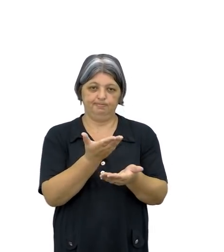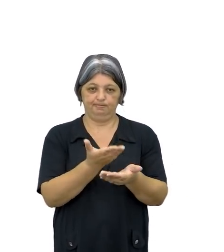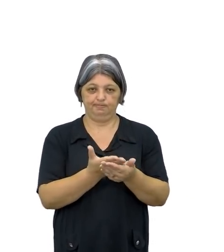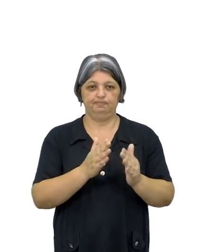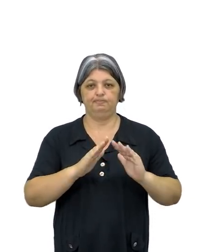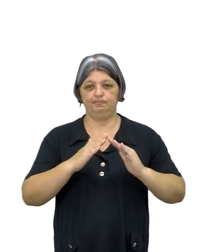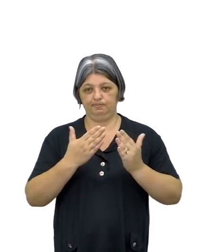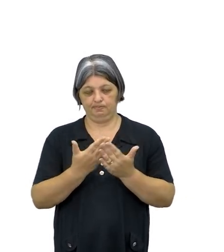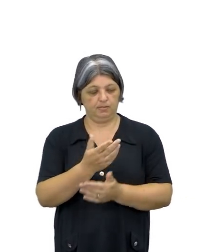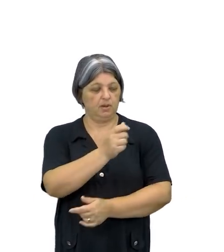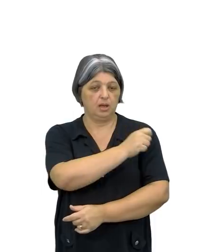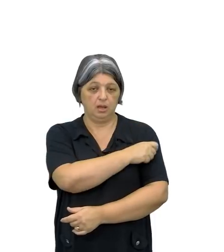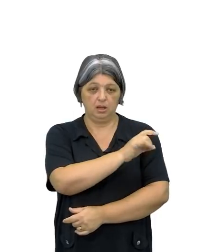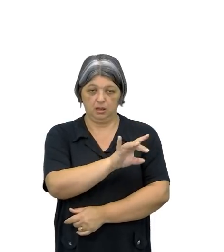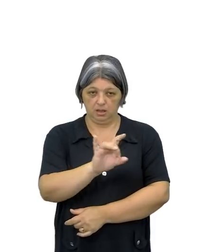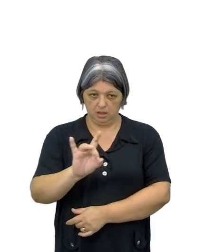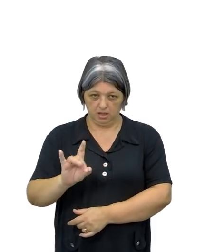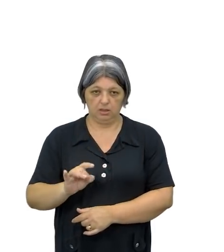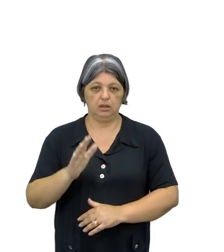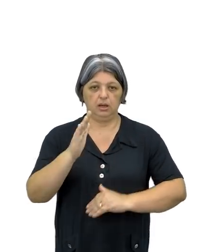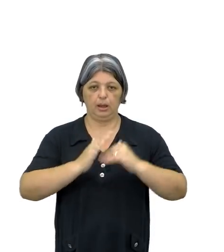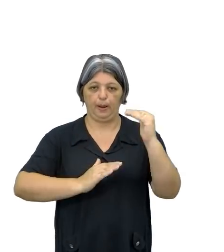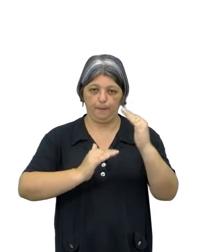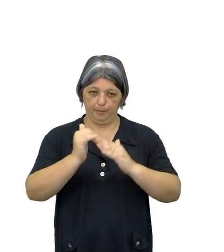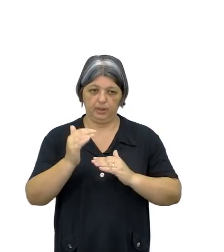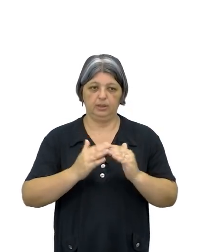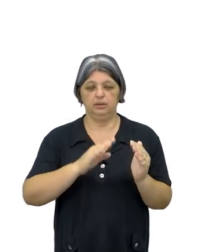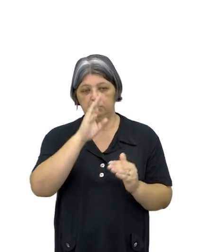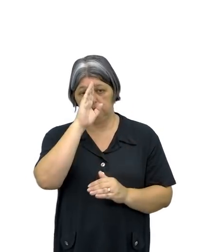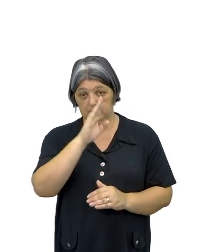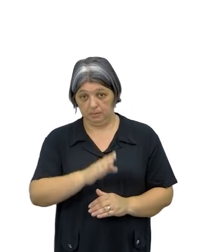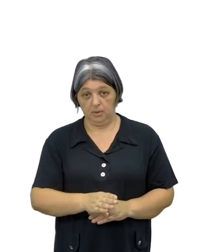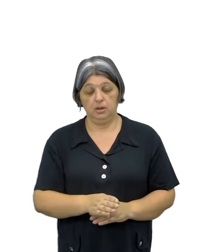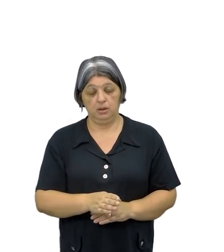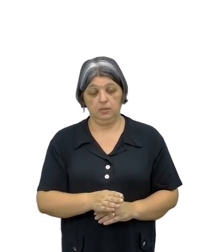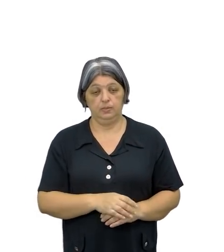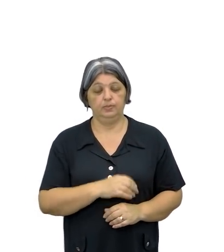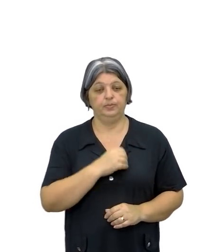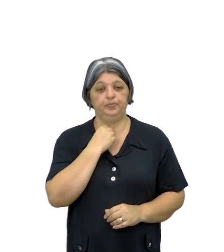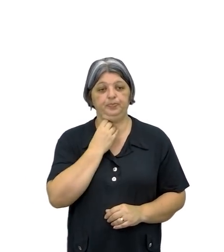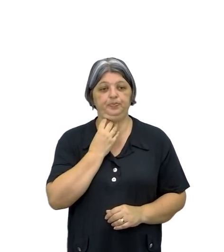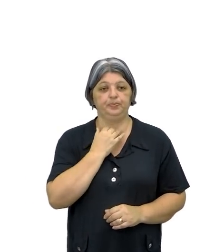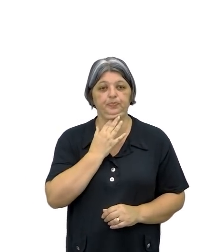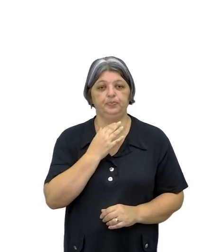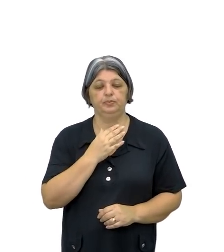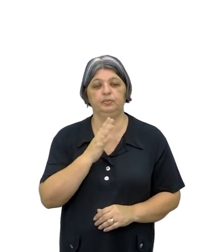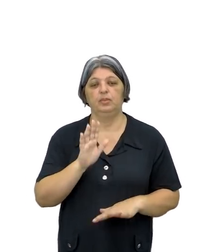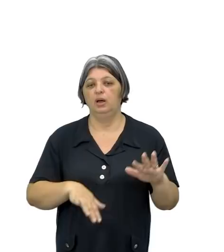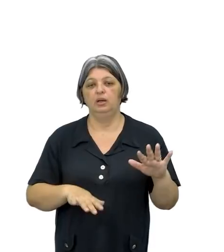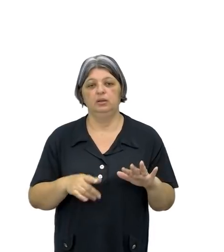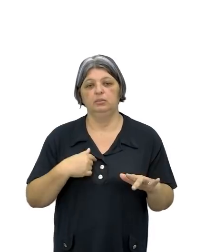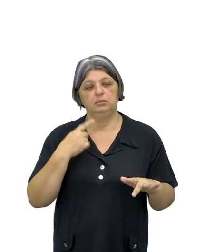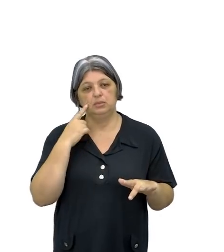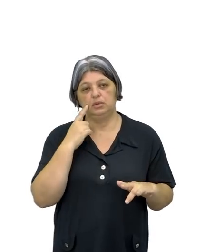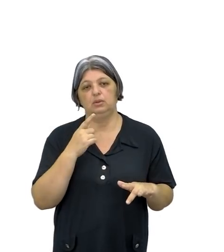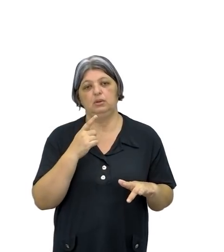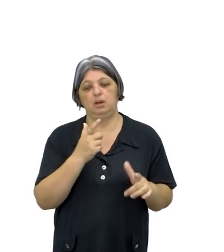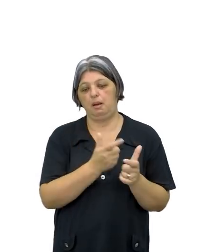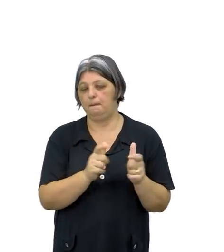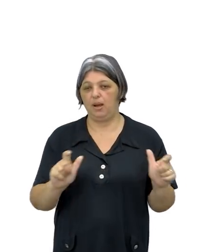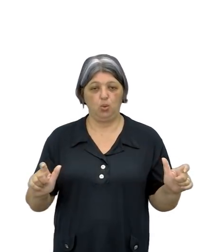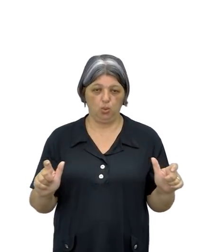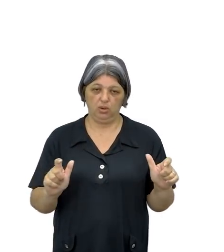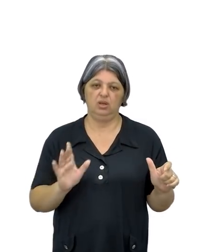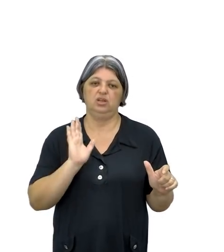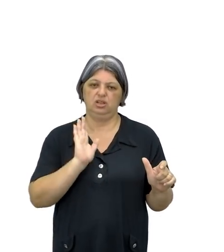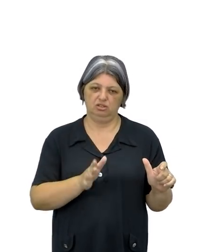Então, nós vamos trabalhar com as habilidades essenciais, né, que é uma coisa que para vocês não é para muitos de vocês que